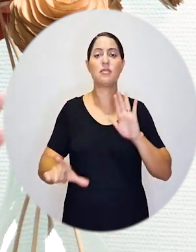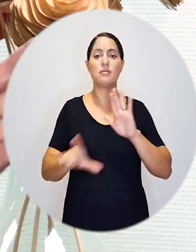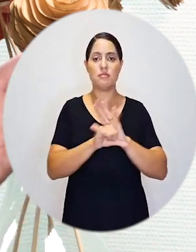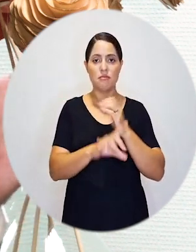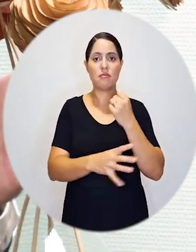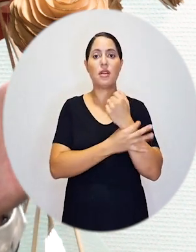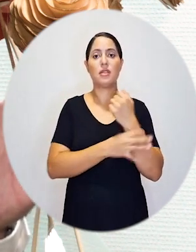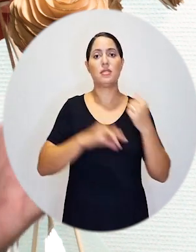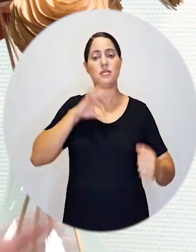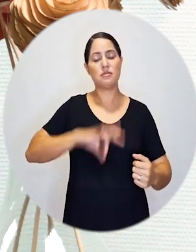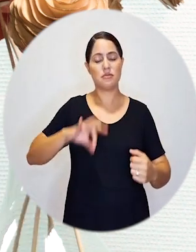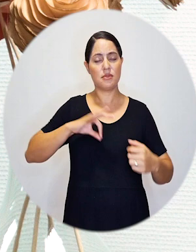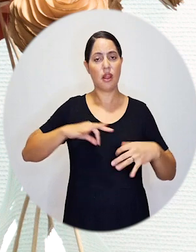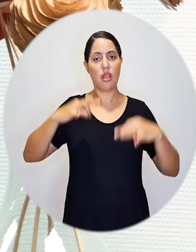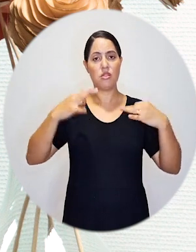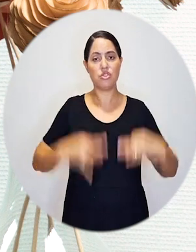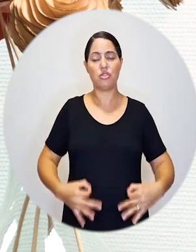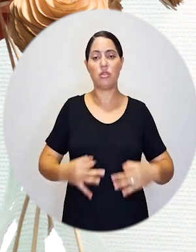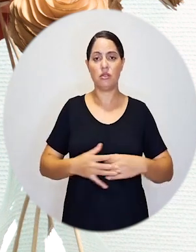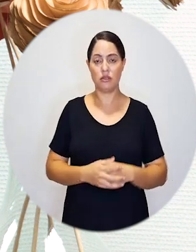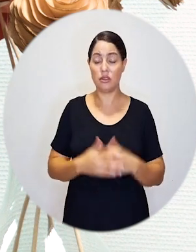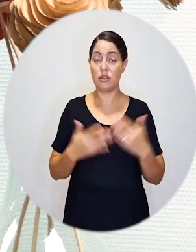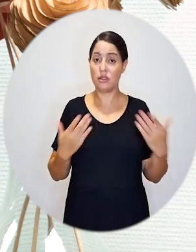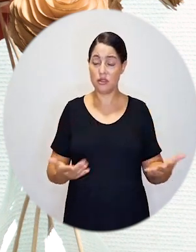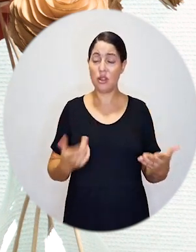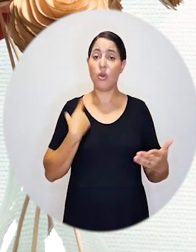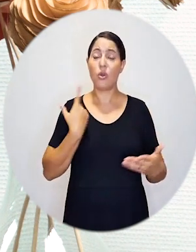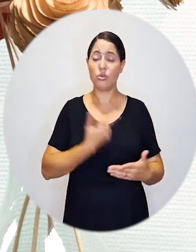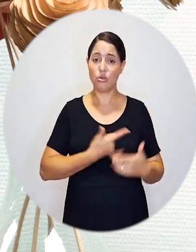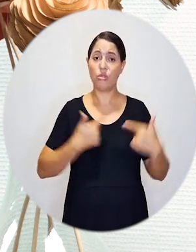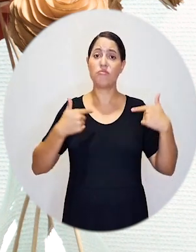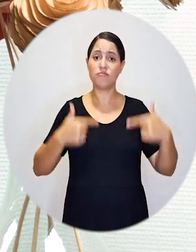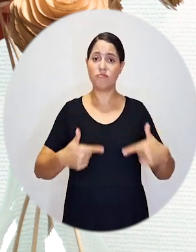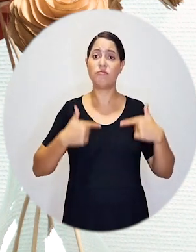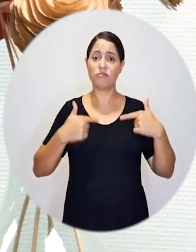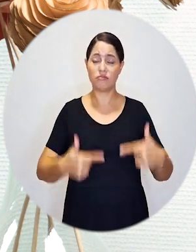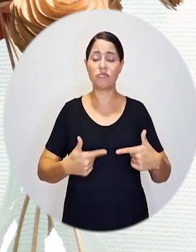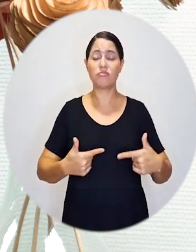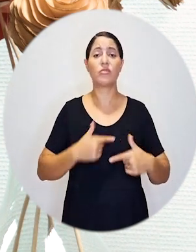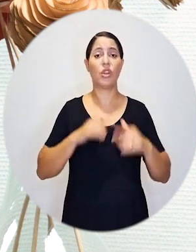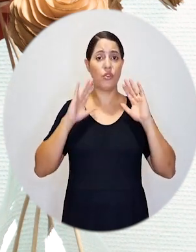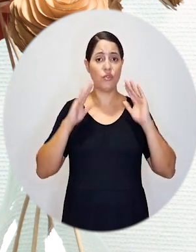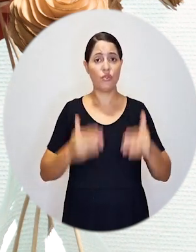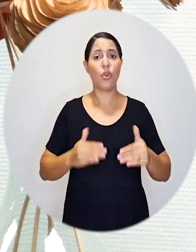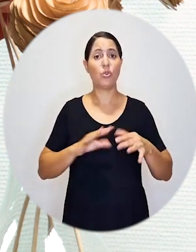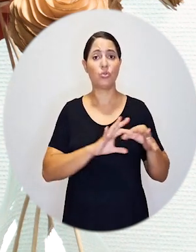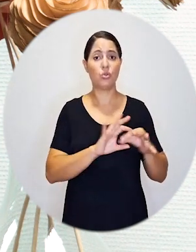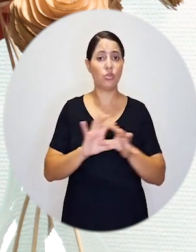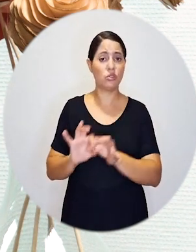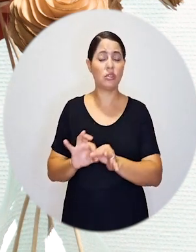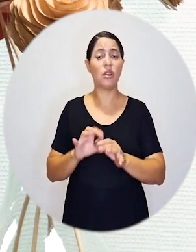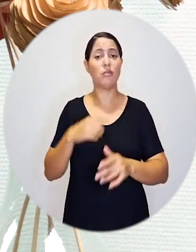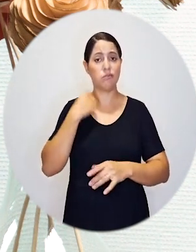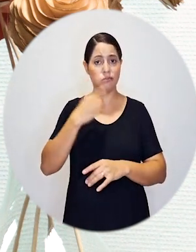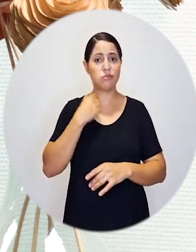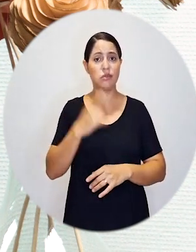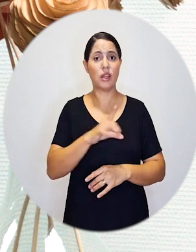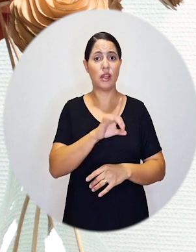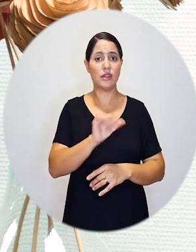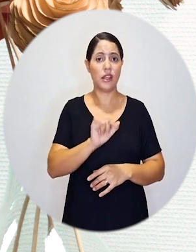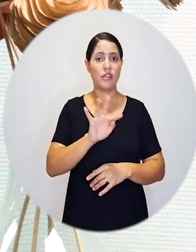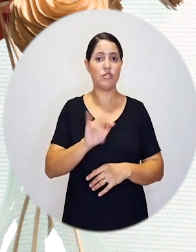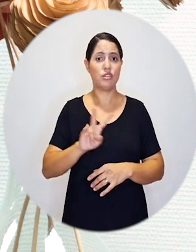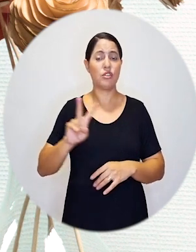CPC, para garantir remuneração digna à advocacia, a luta pela remuneração em dia em prol da advocacia dativa e